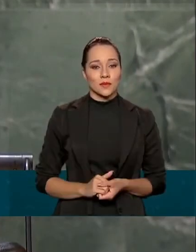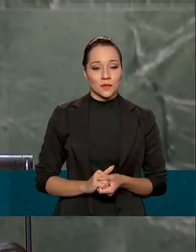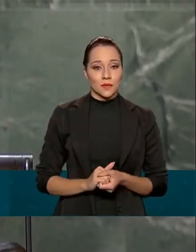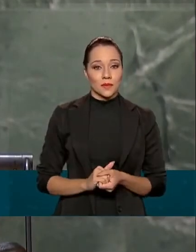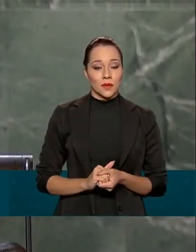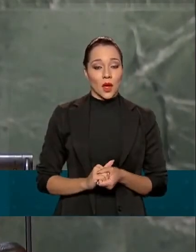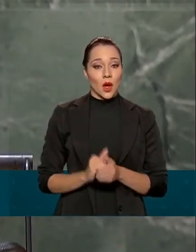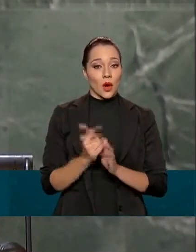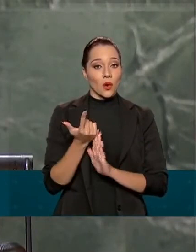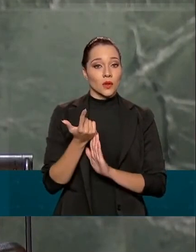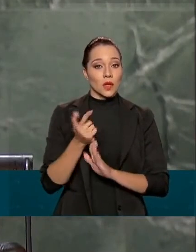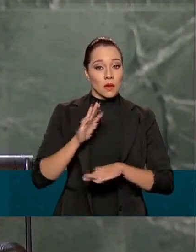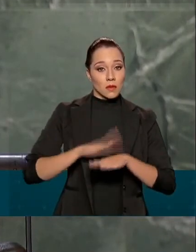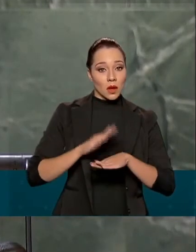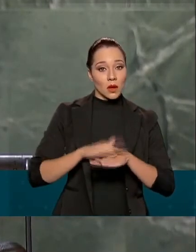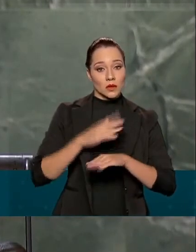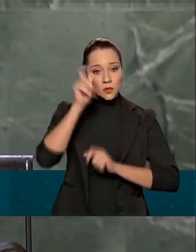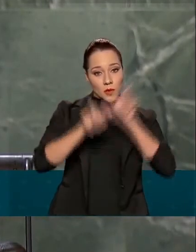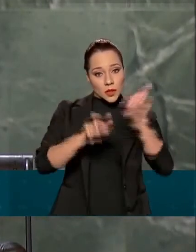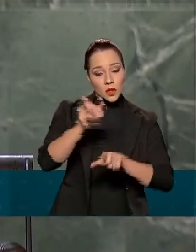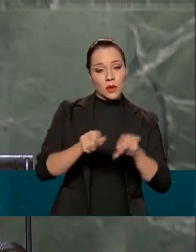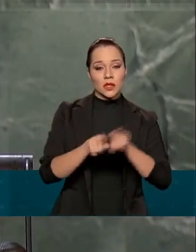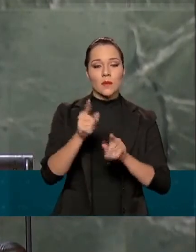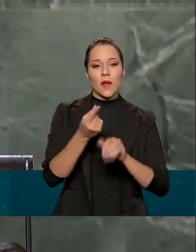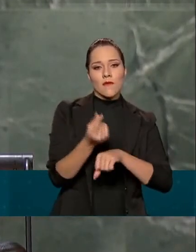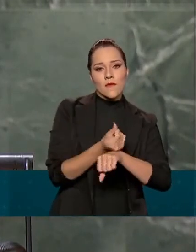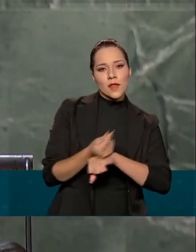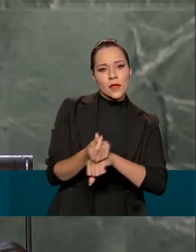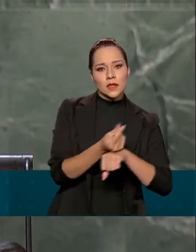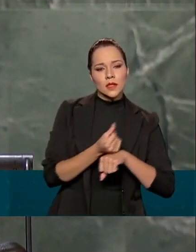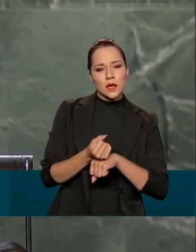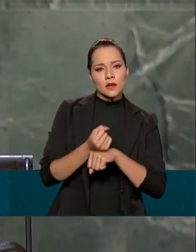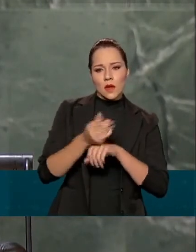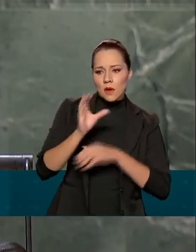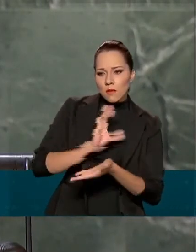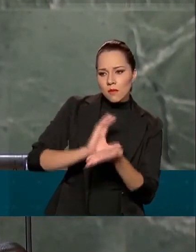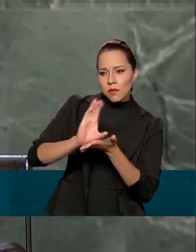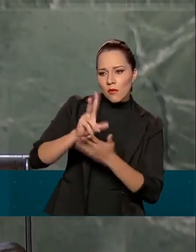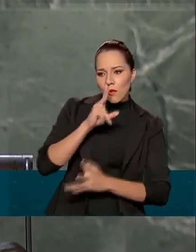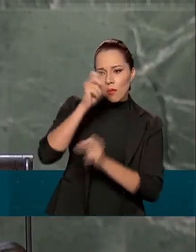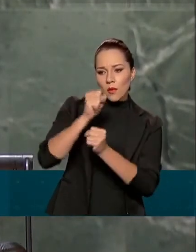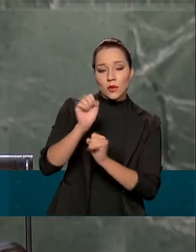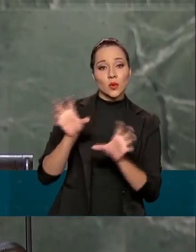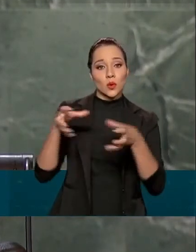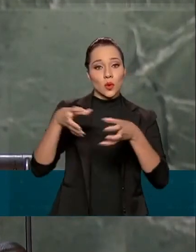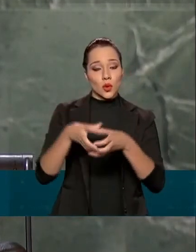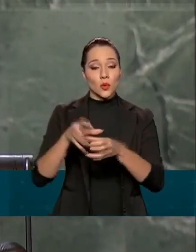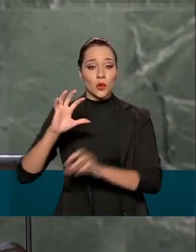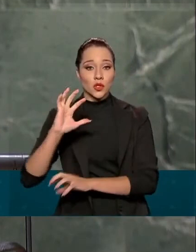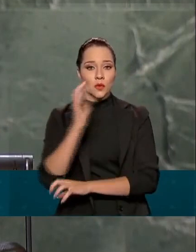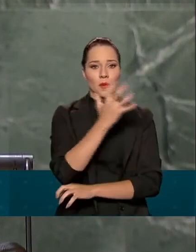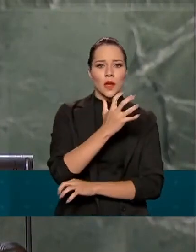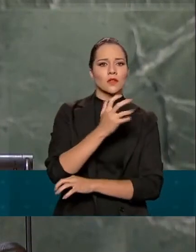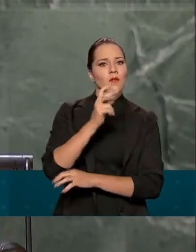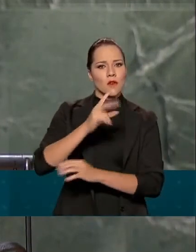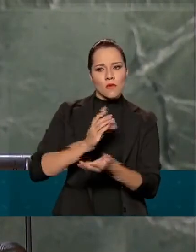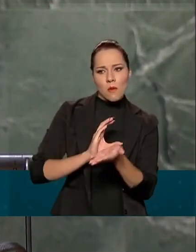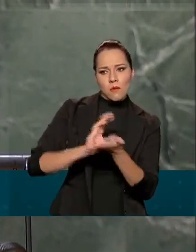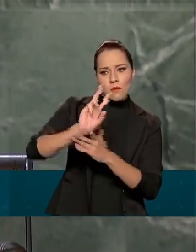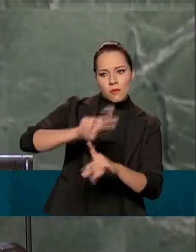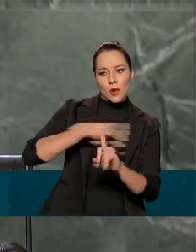os recursos humanos e financeiros destinados ao fortalecimento dos jogos ambientais foram dobrados